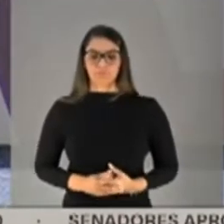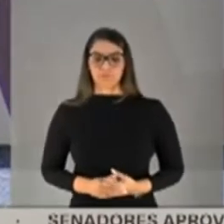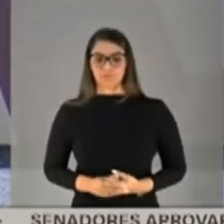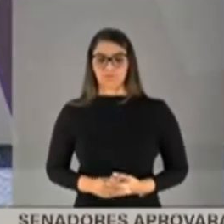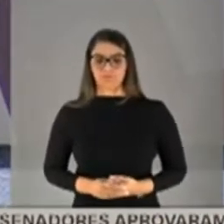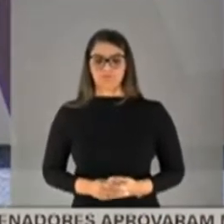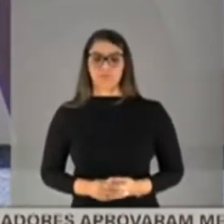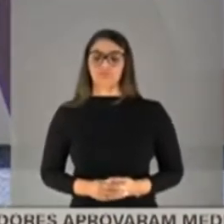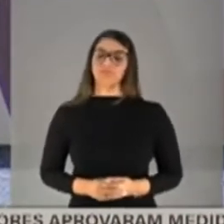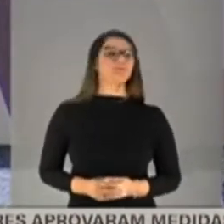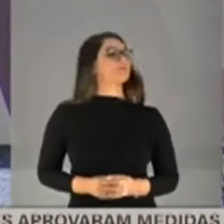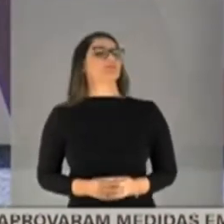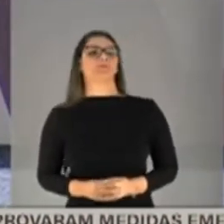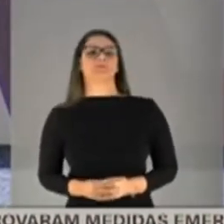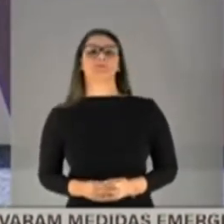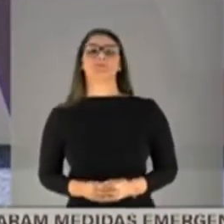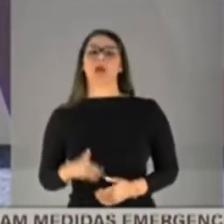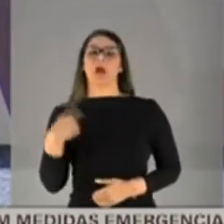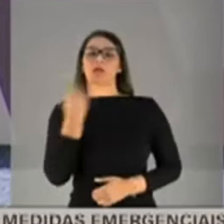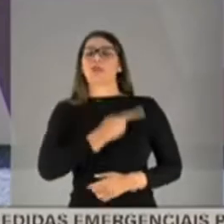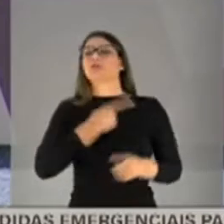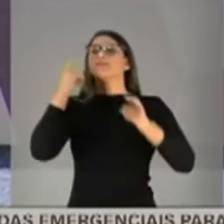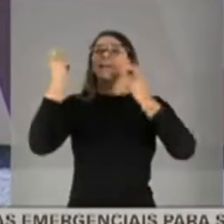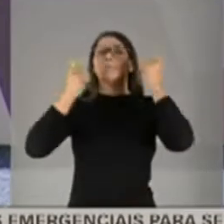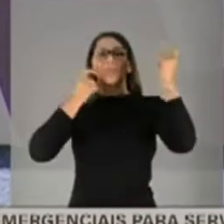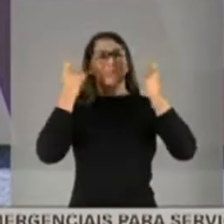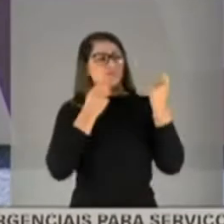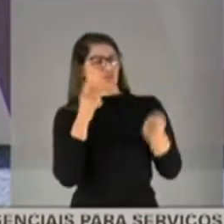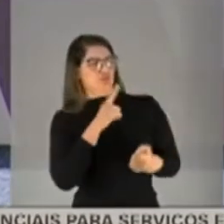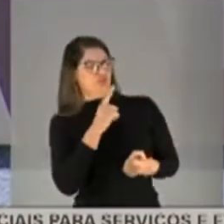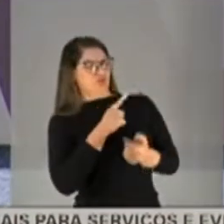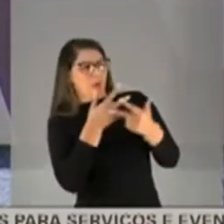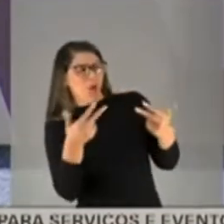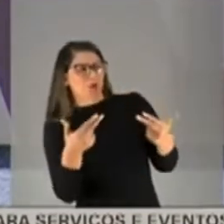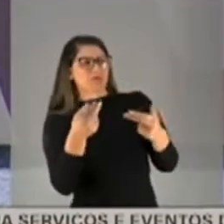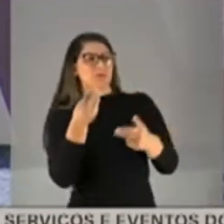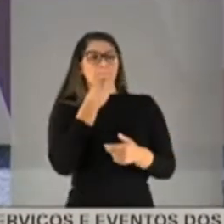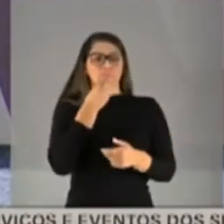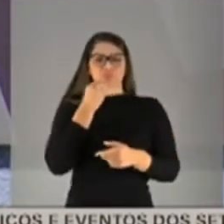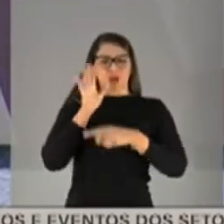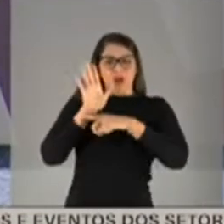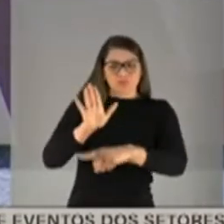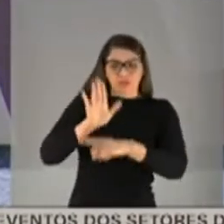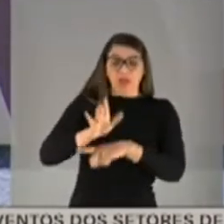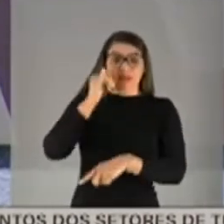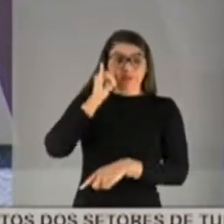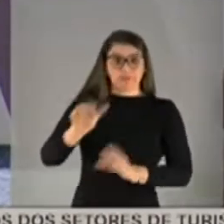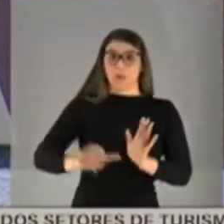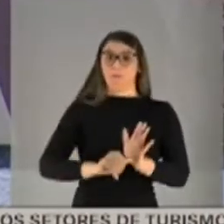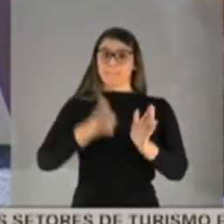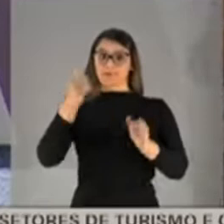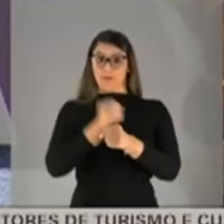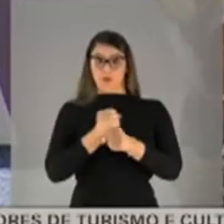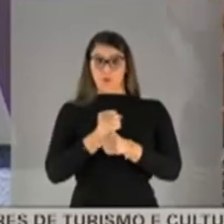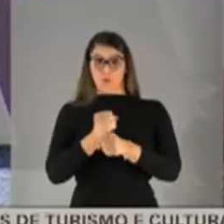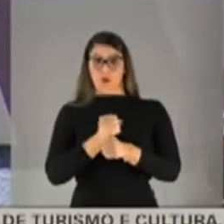A pergunta... Porque a nossa preocupação é, havia algo que poderia ser feito para evitar, já no primeiro ano da pandemia,